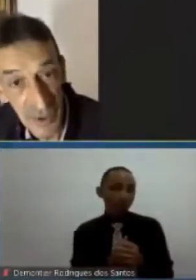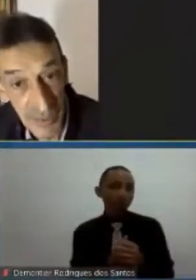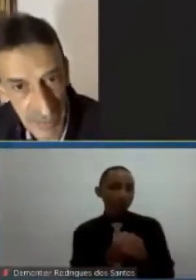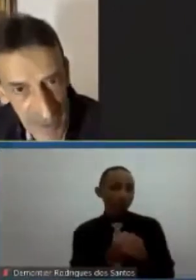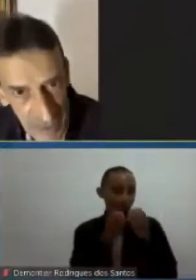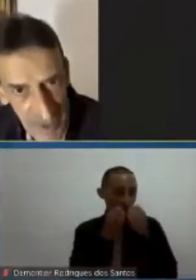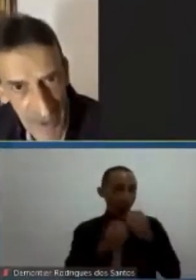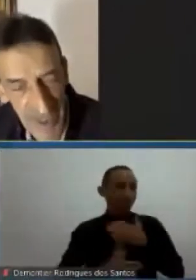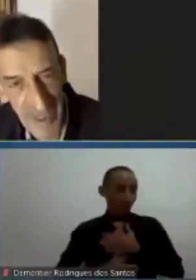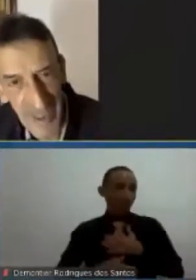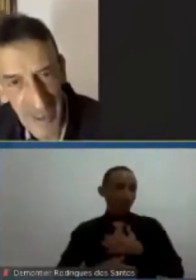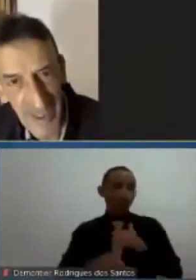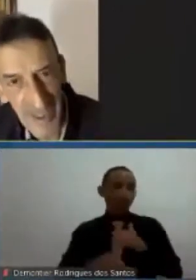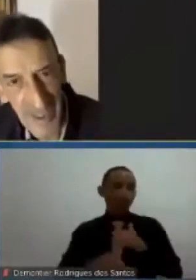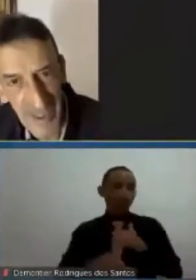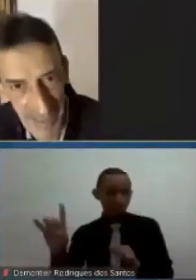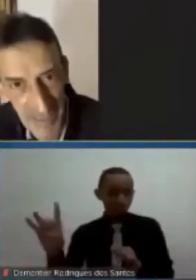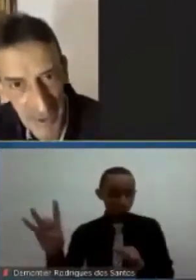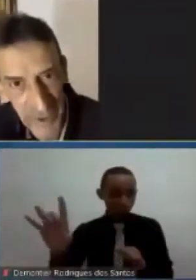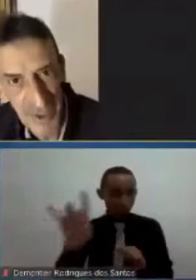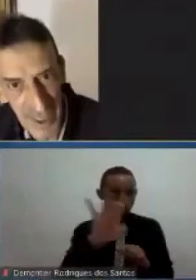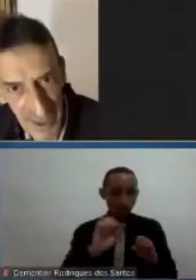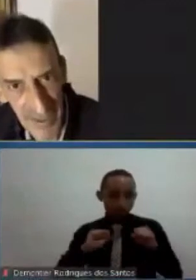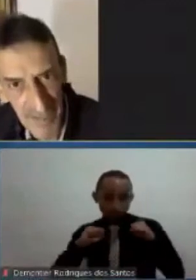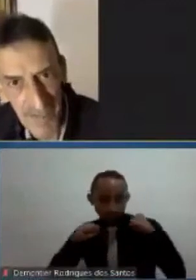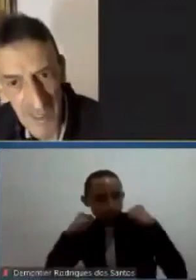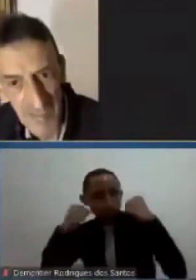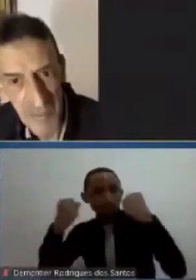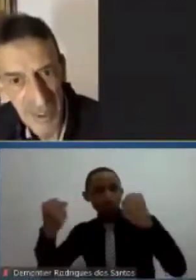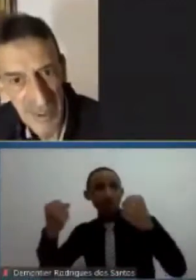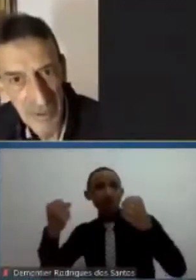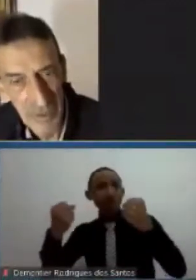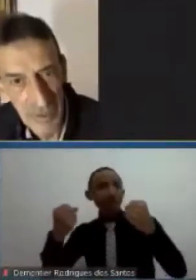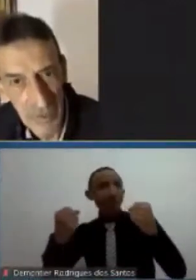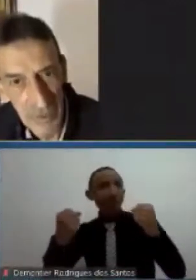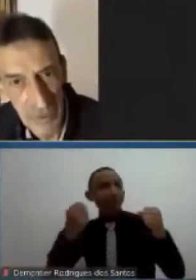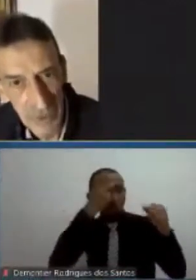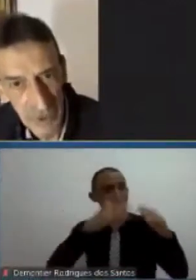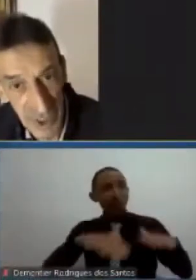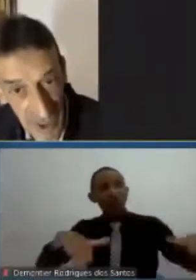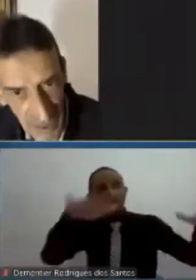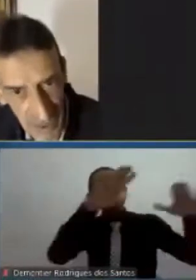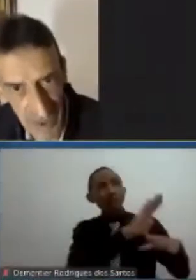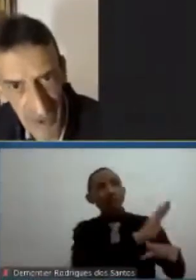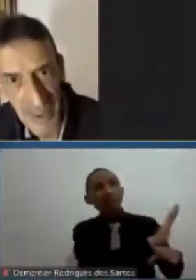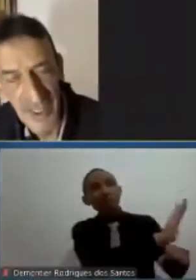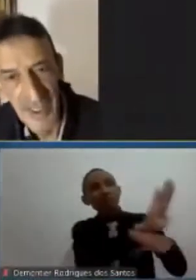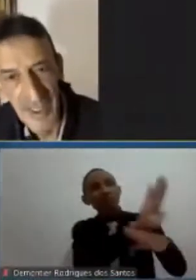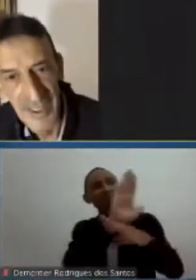é o nosso papel, de buscar tornar para a população no geral